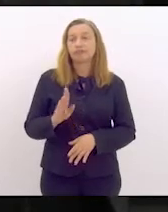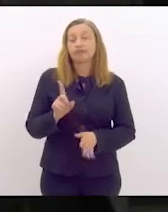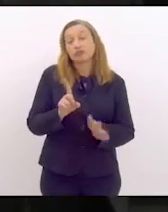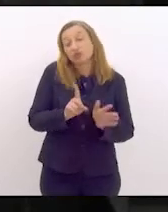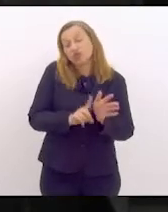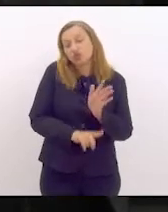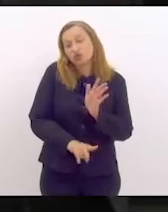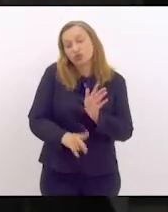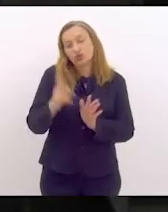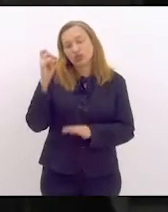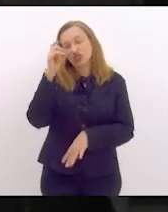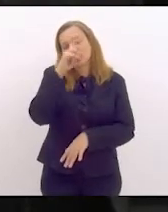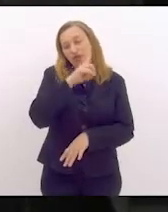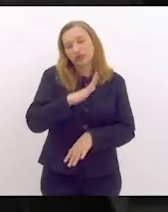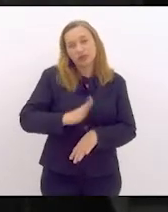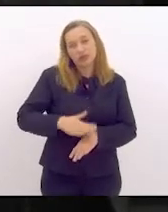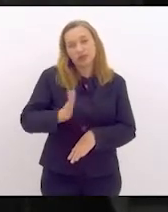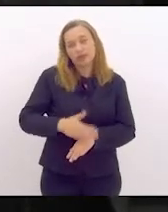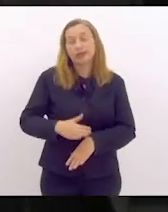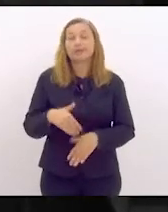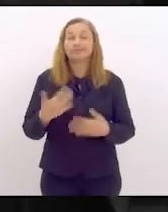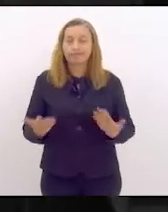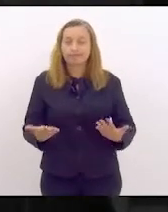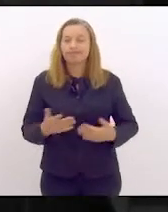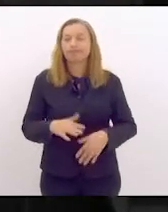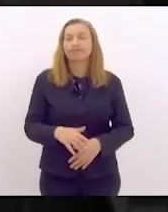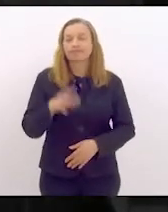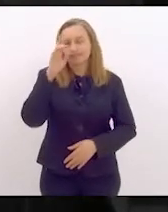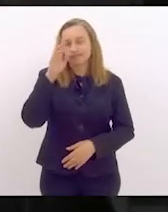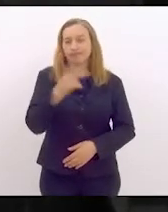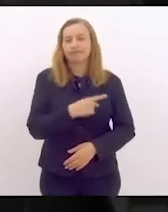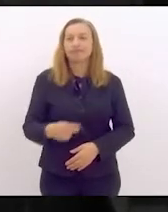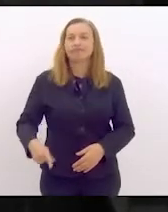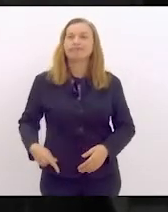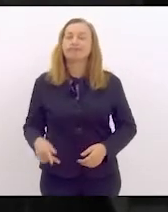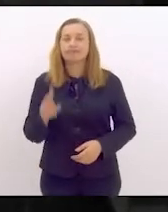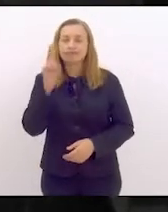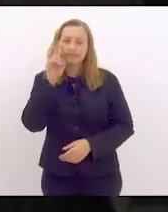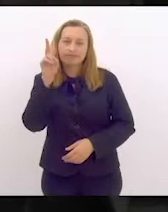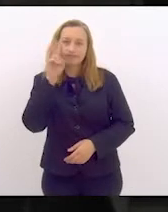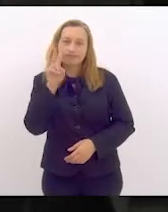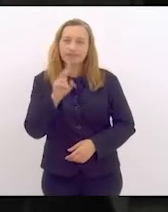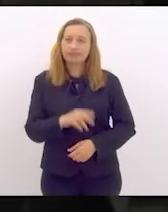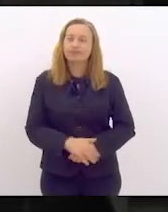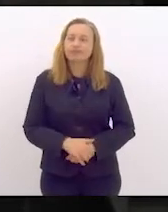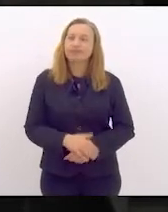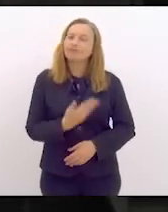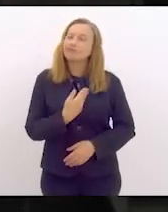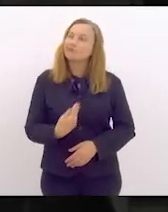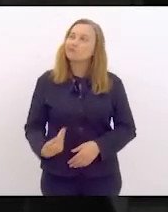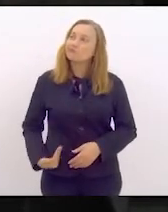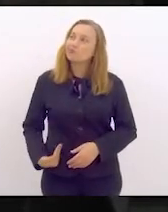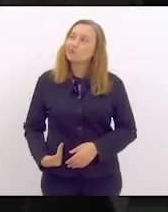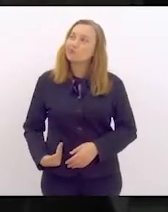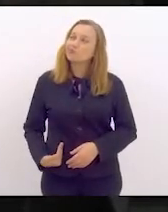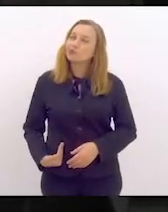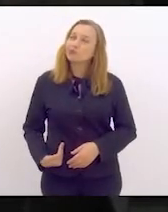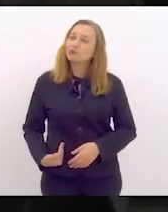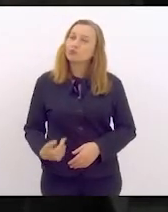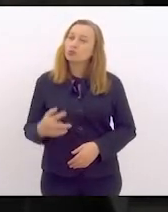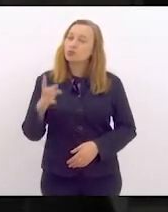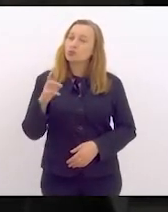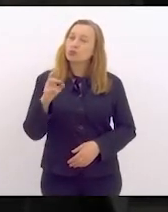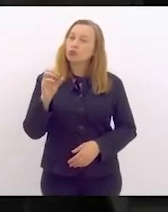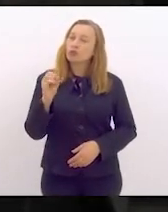mais difícil. Senhora presidente, eu lembro aqui que era no governo